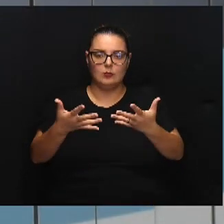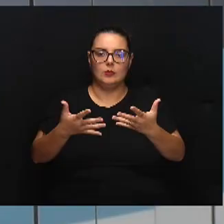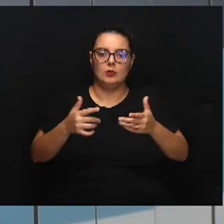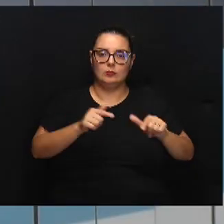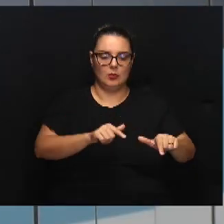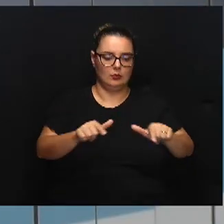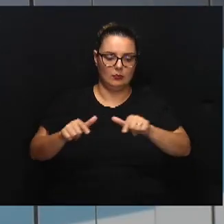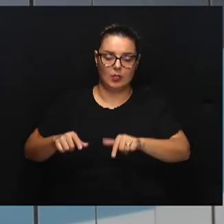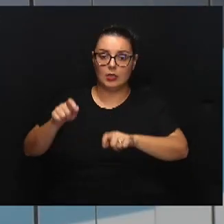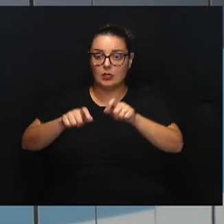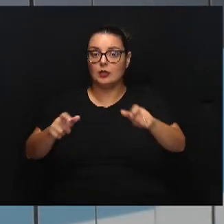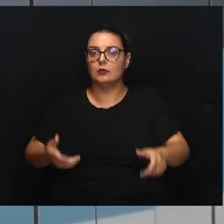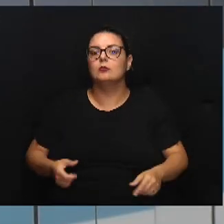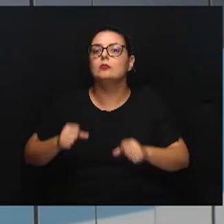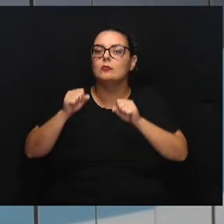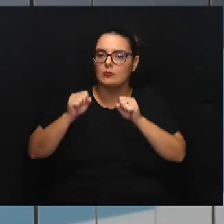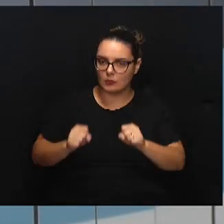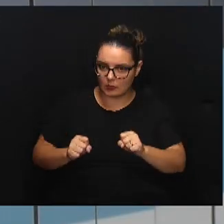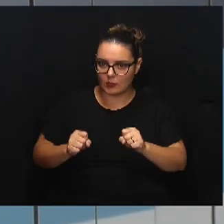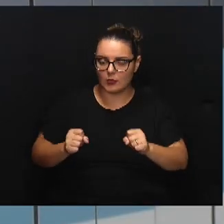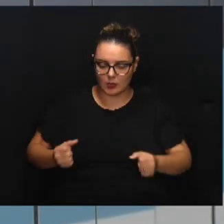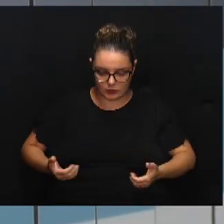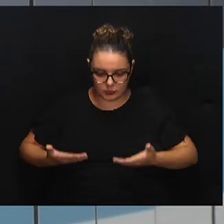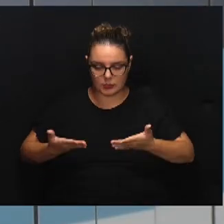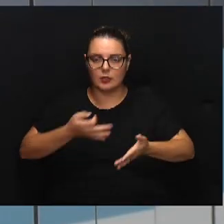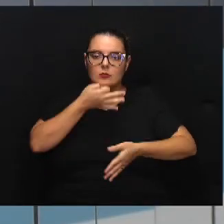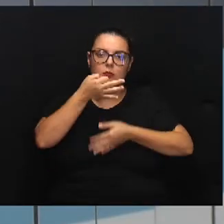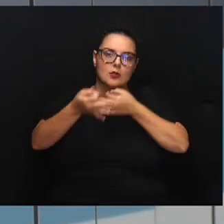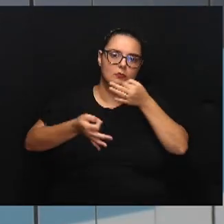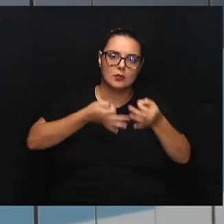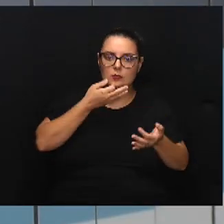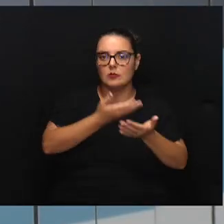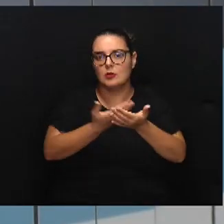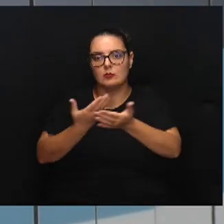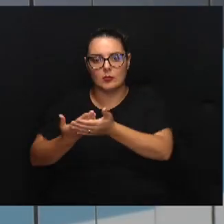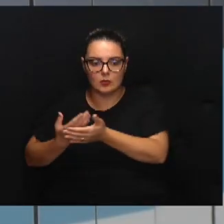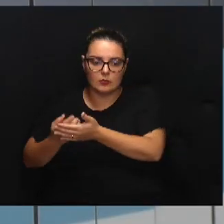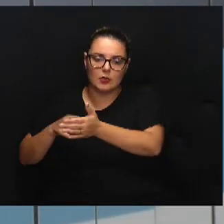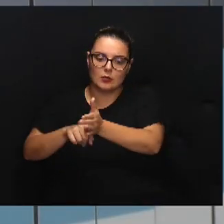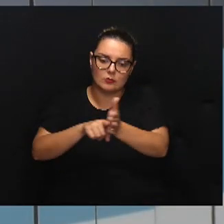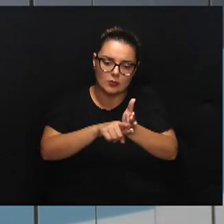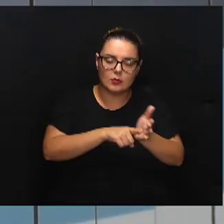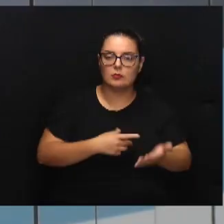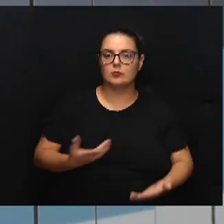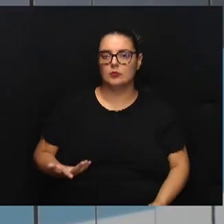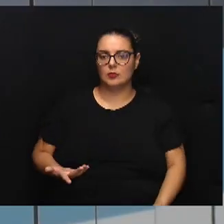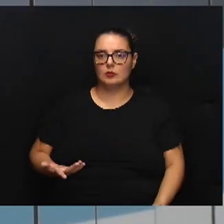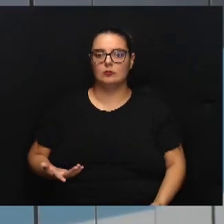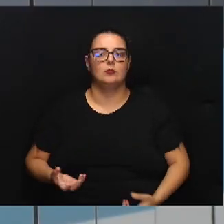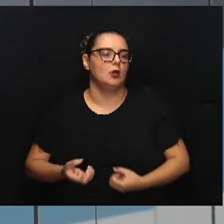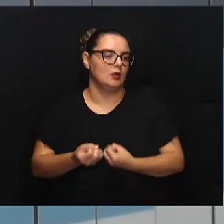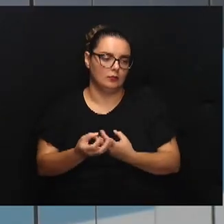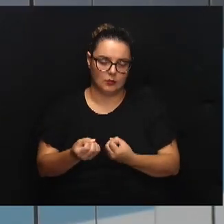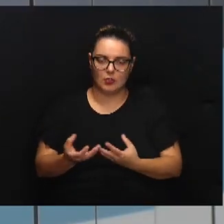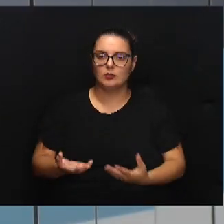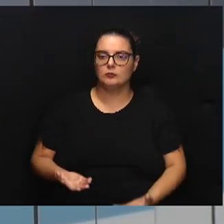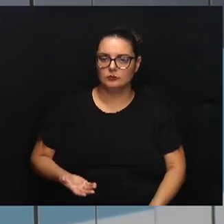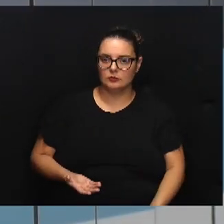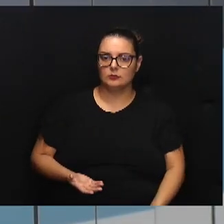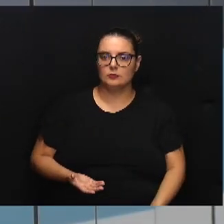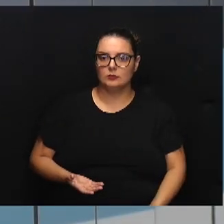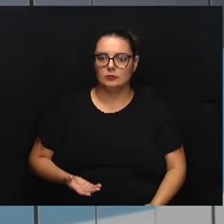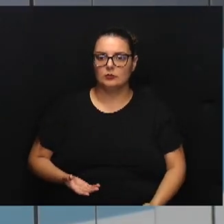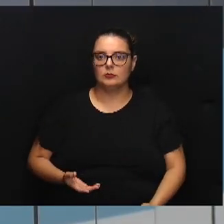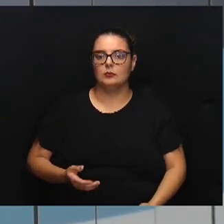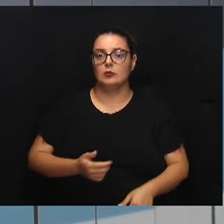espaços que as pessoas possam expor as opiniões, os estudos, as pesquisas, as informações, tanto para